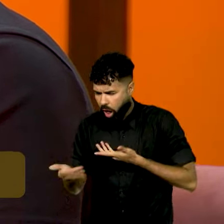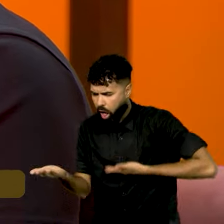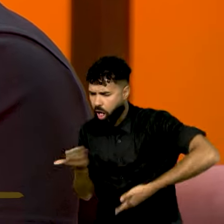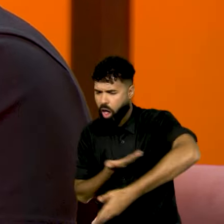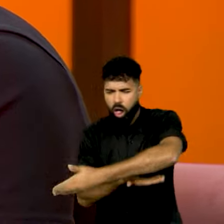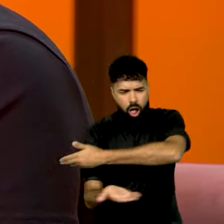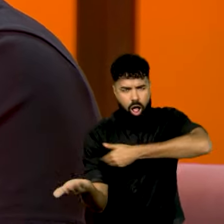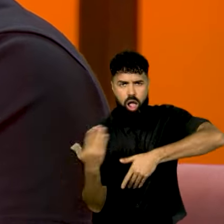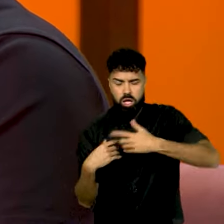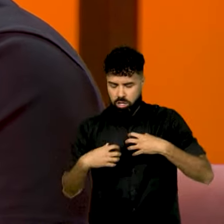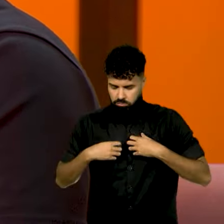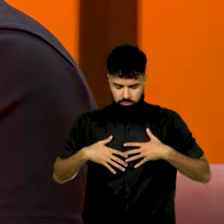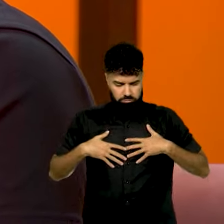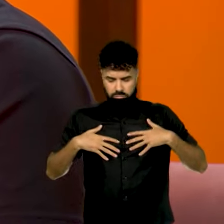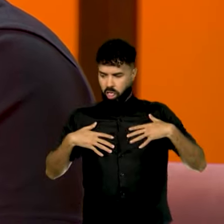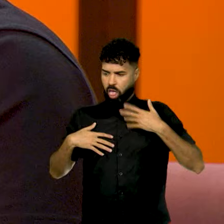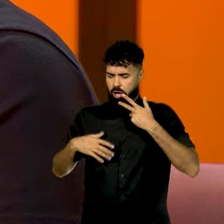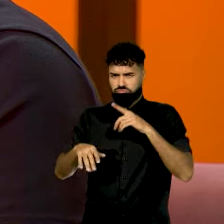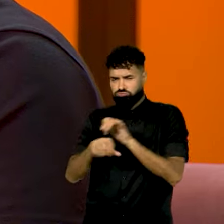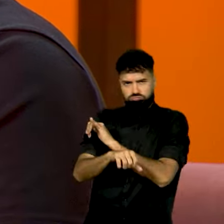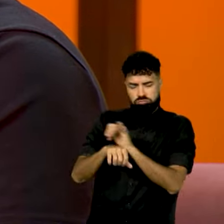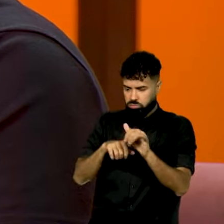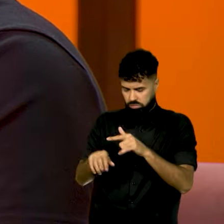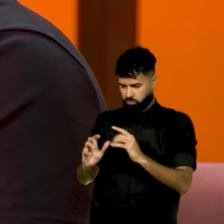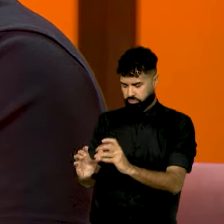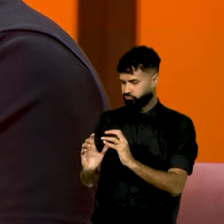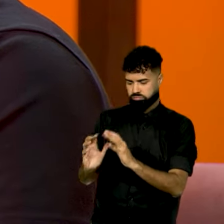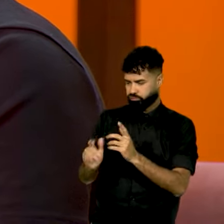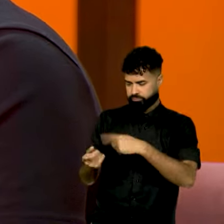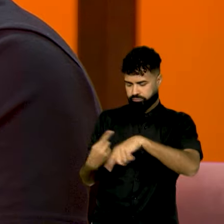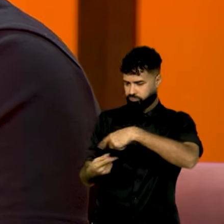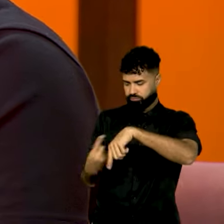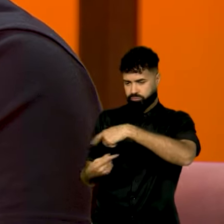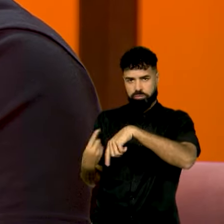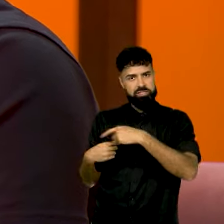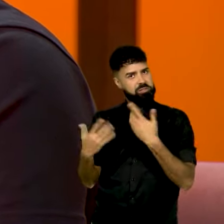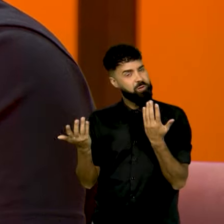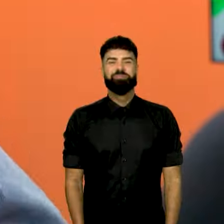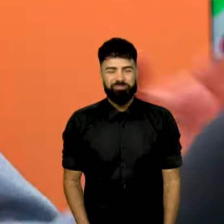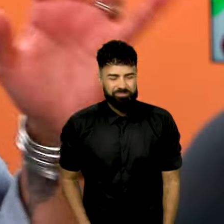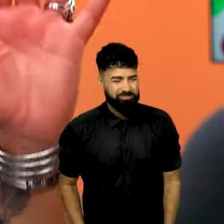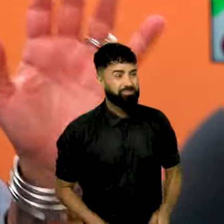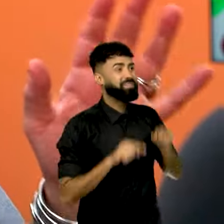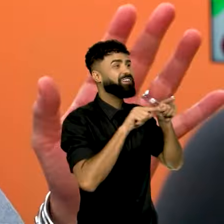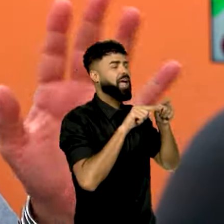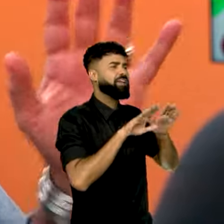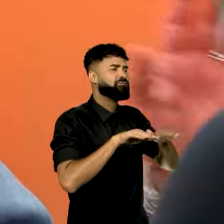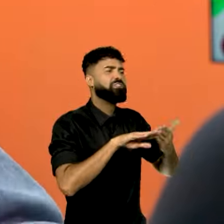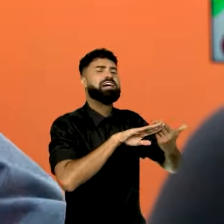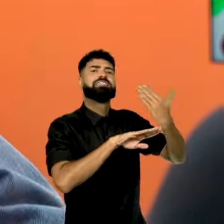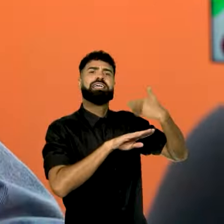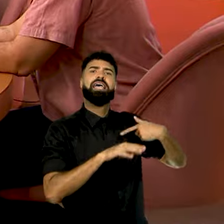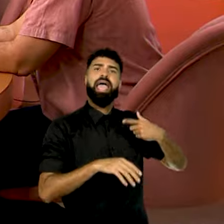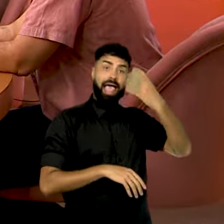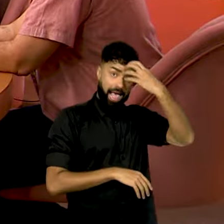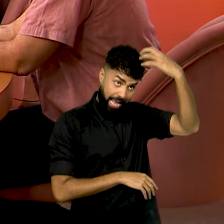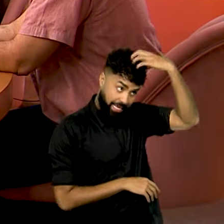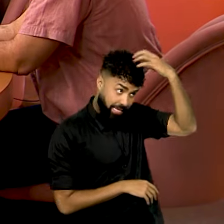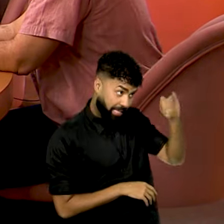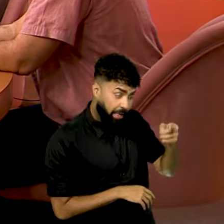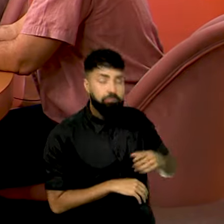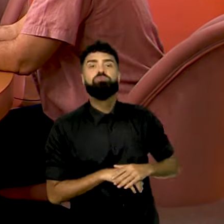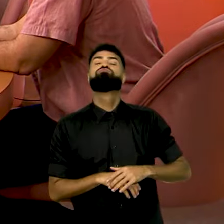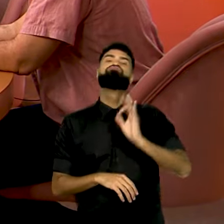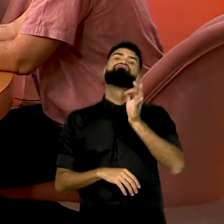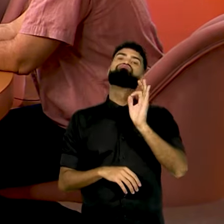cada criança traz em si. Então, assim, realmente são duas pessoas diferentes. E a sua infância foi lá em Angra dos Reis, né? Foi em